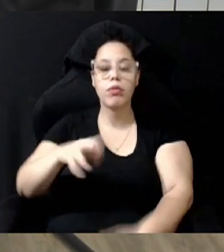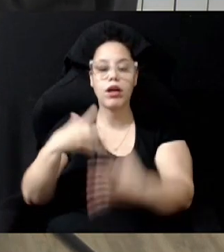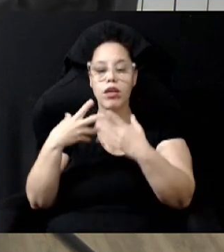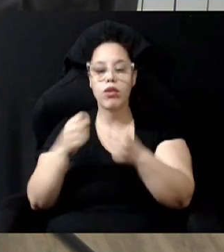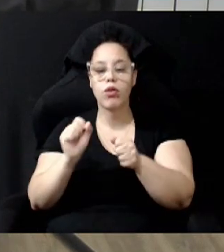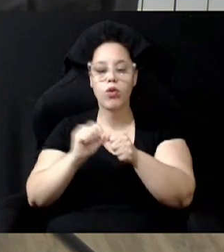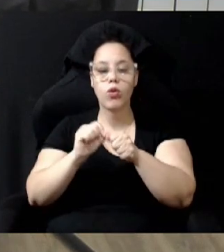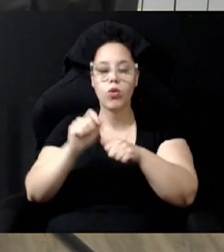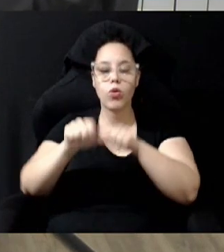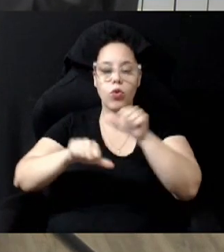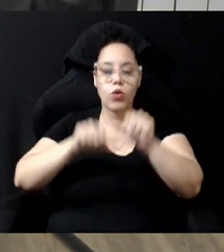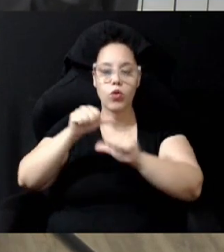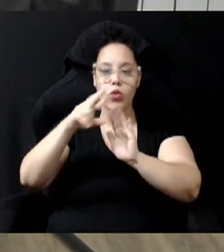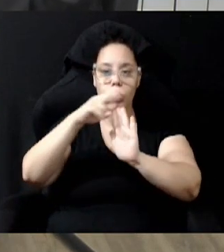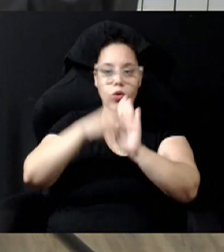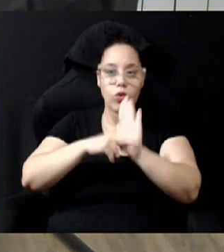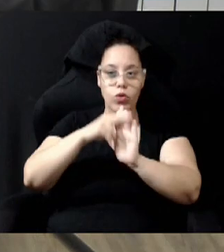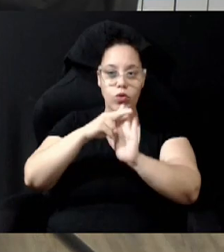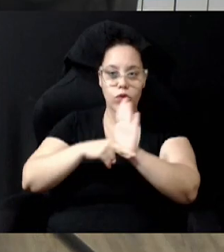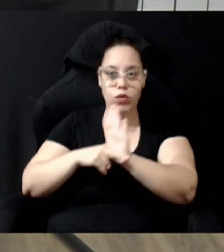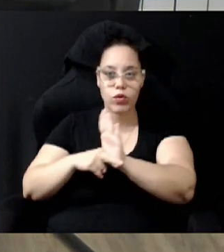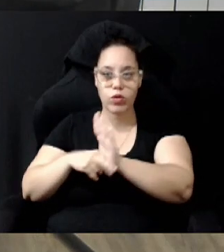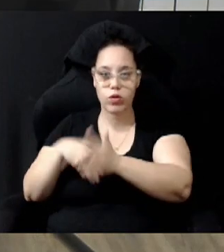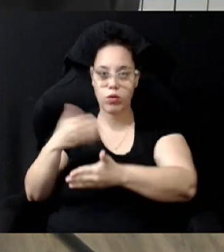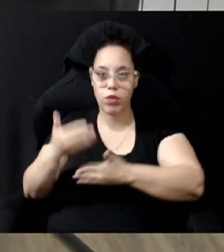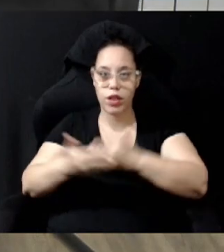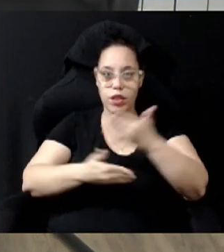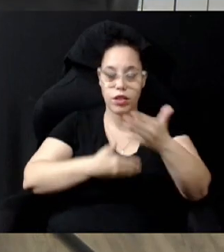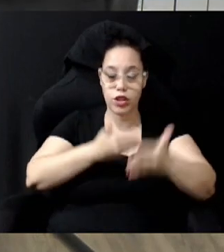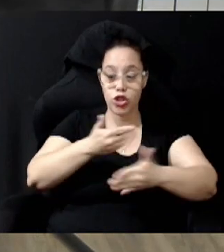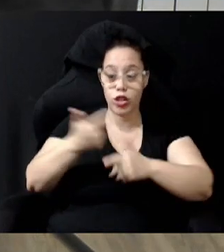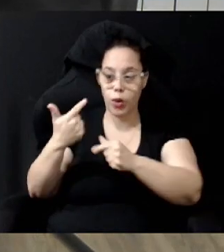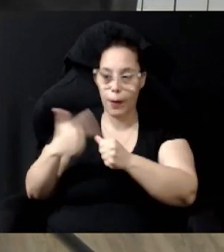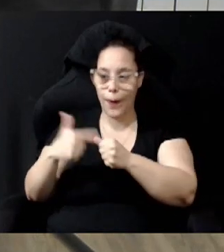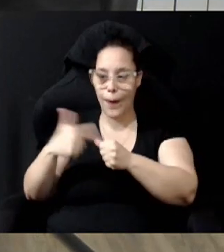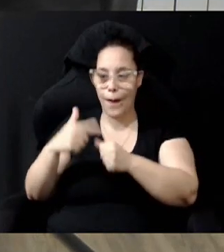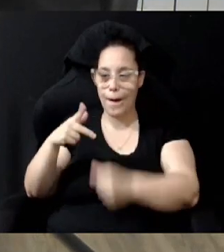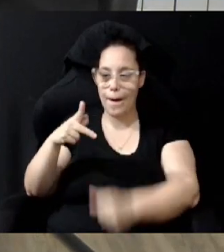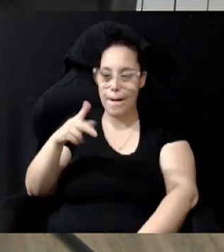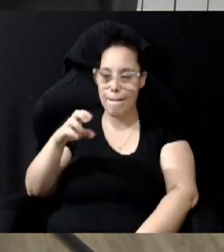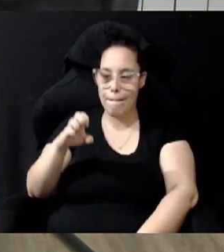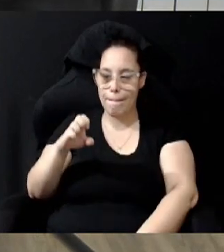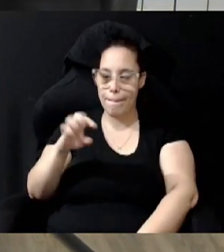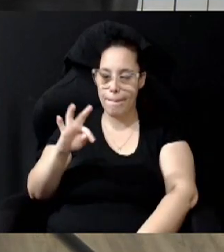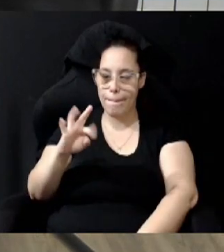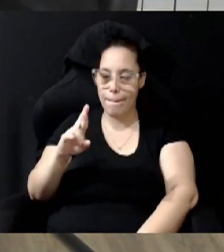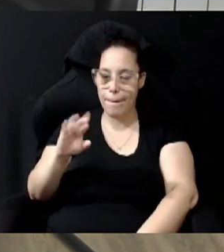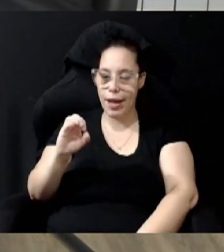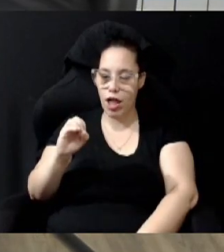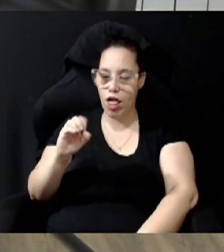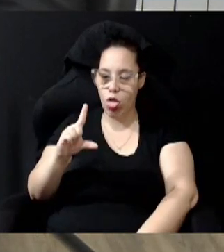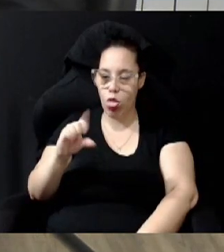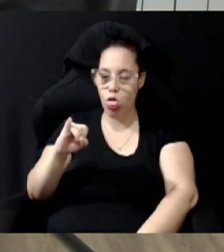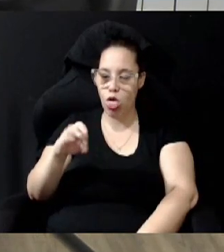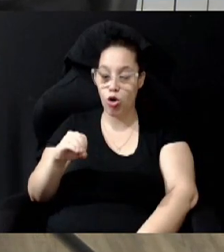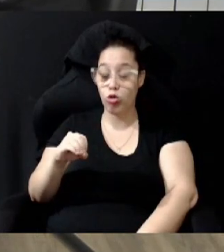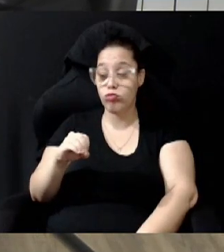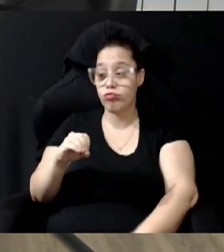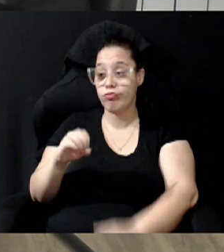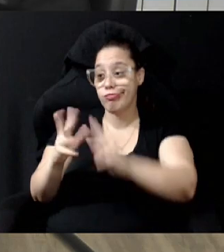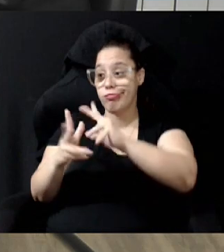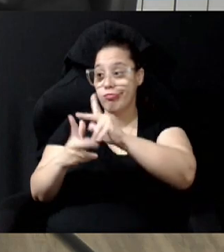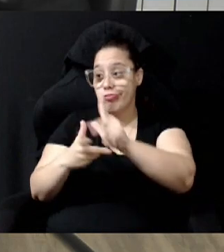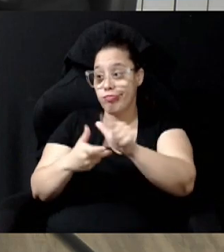regime de partilha do petróleo, para que empresas internacionais pudessem participar